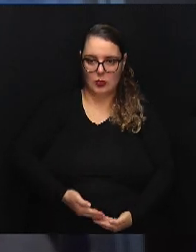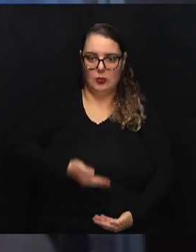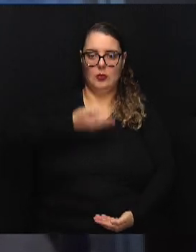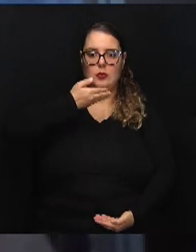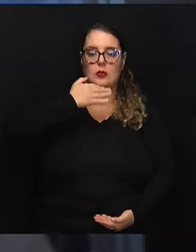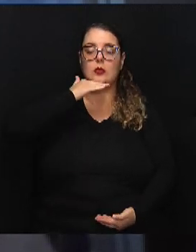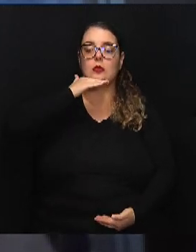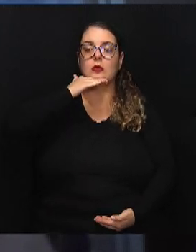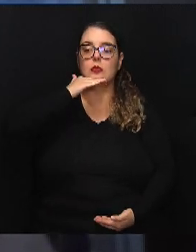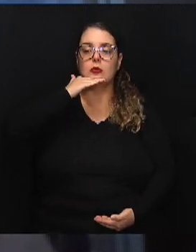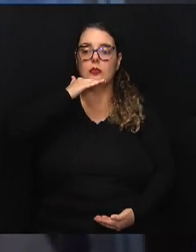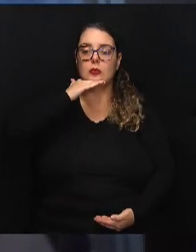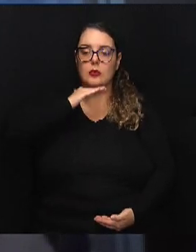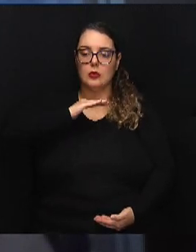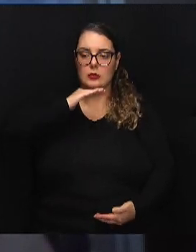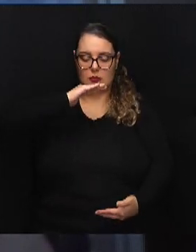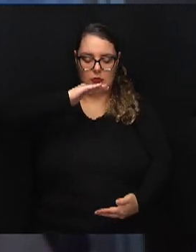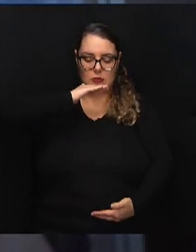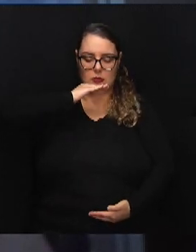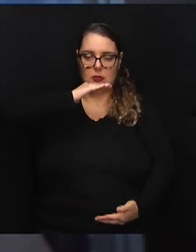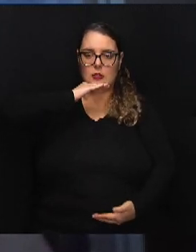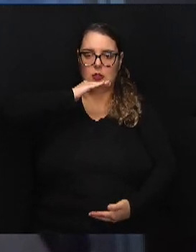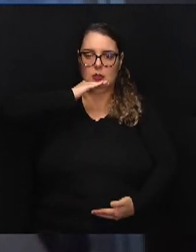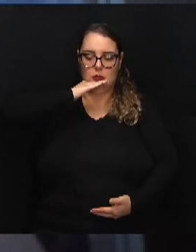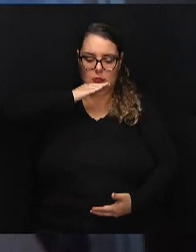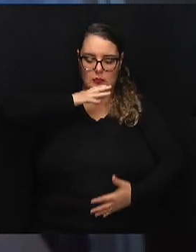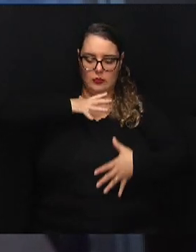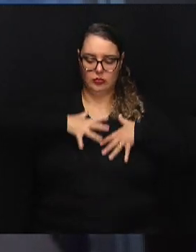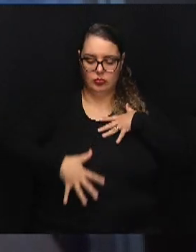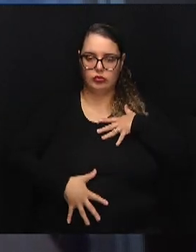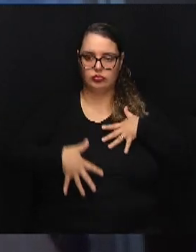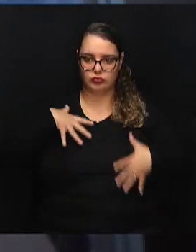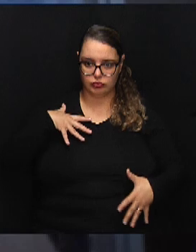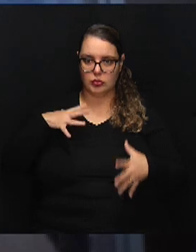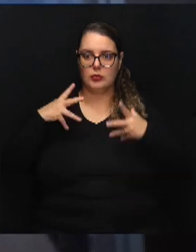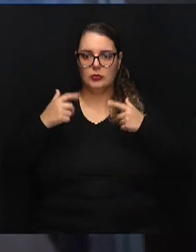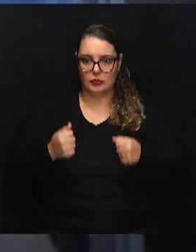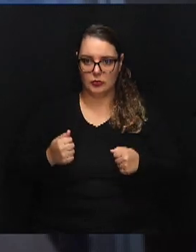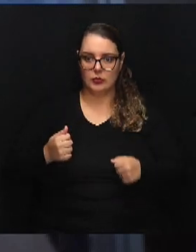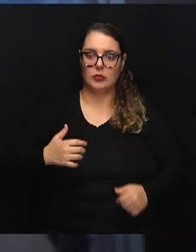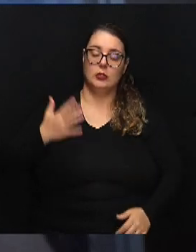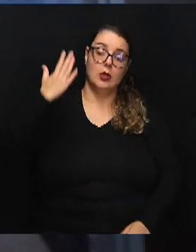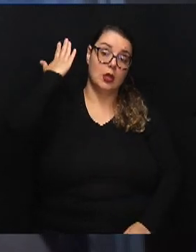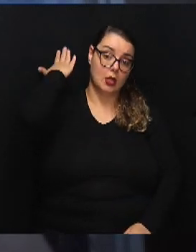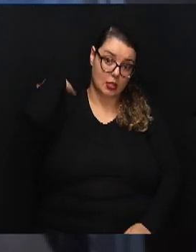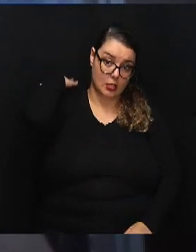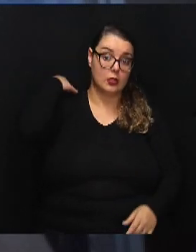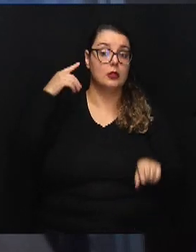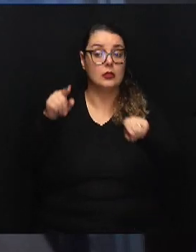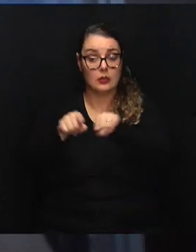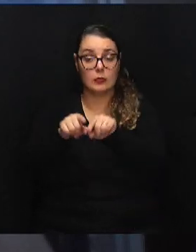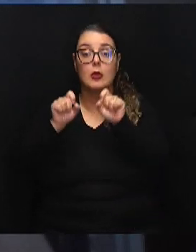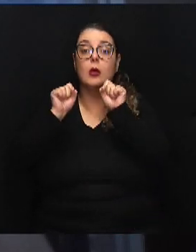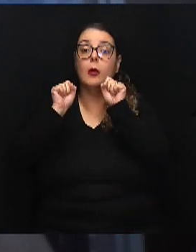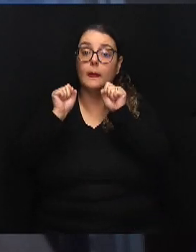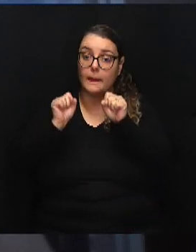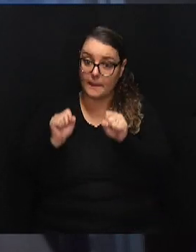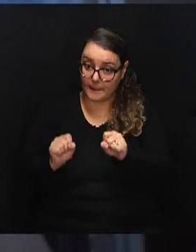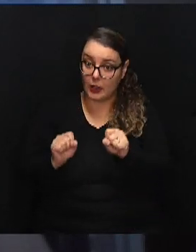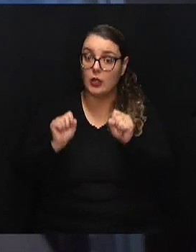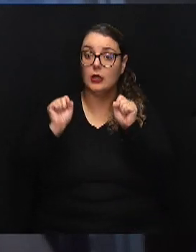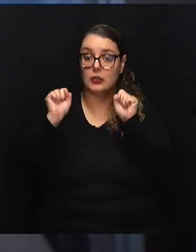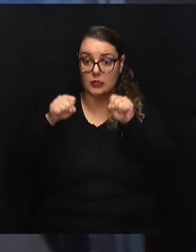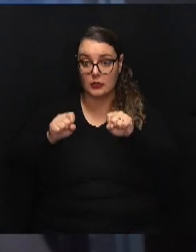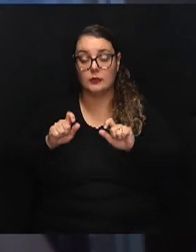do queixo para baixo, nessa região torácica, região posterior de tórax também, pode ser